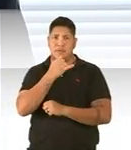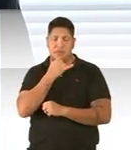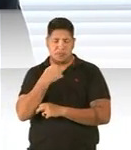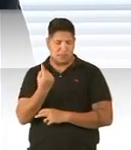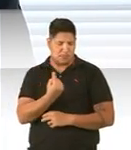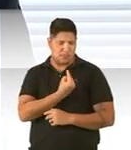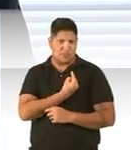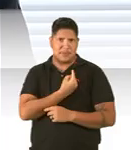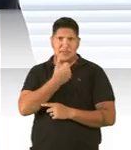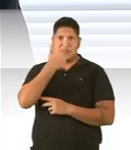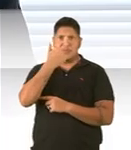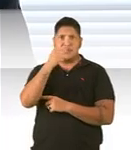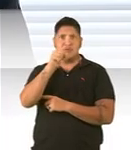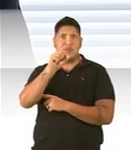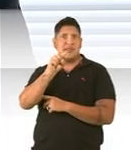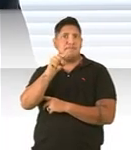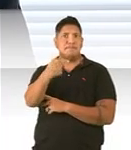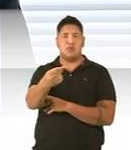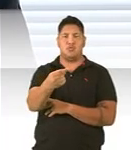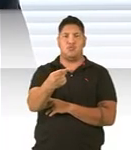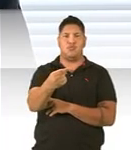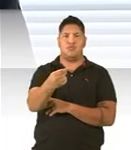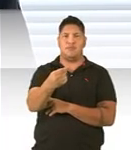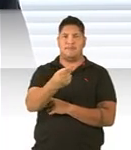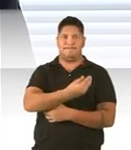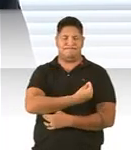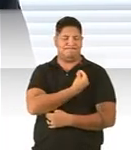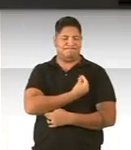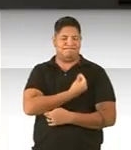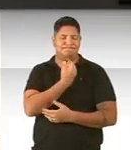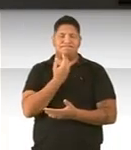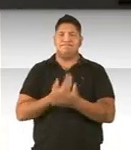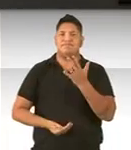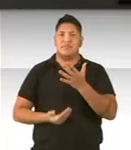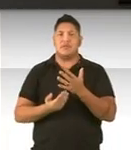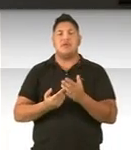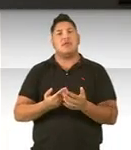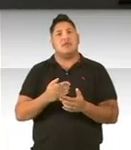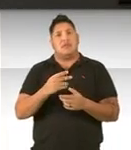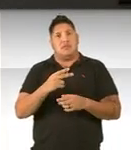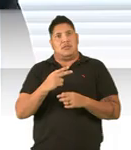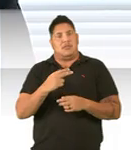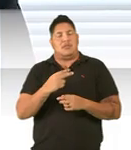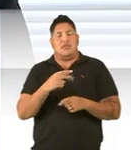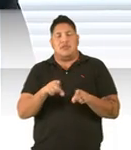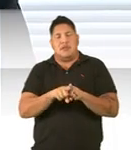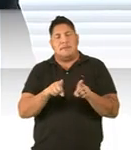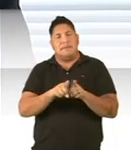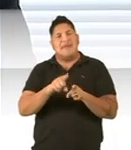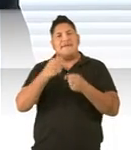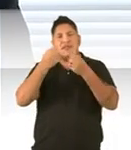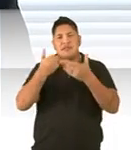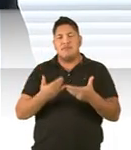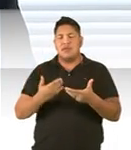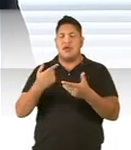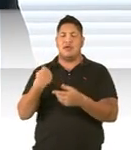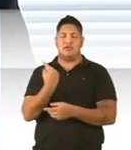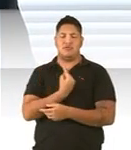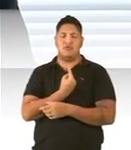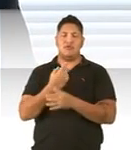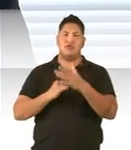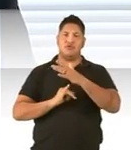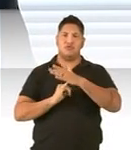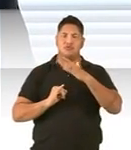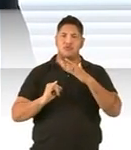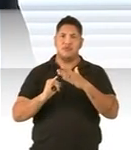nós todos, 180 mil vidas perdidas, também é inegável que a atitude do Ministério Público do Trabalho, da nossa instituição,